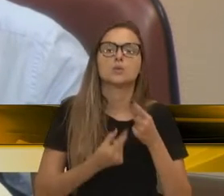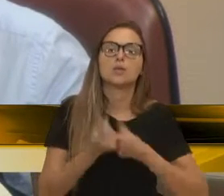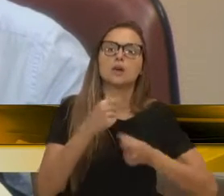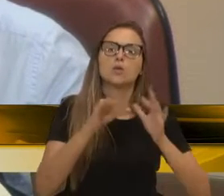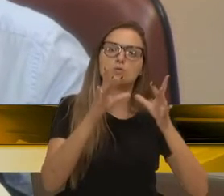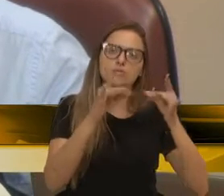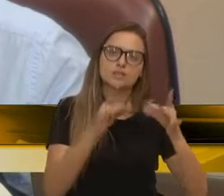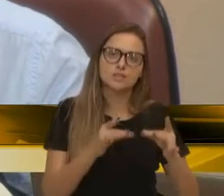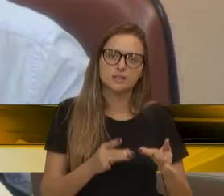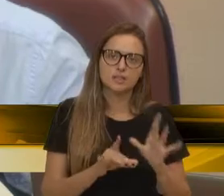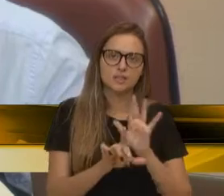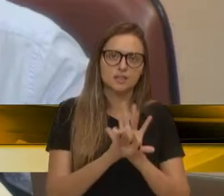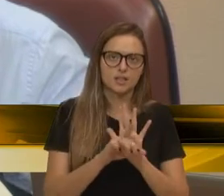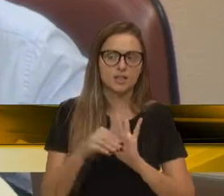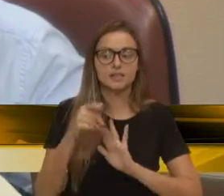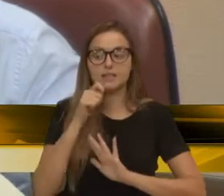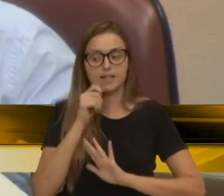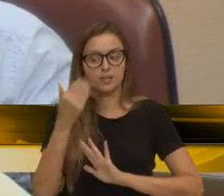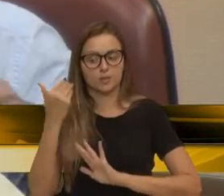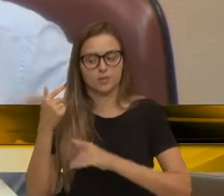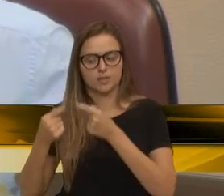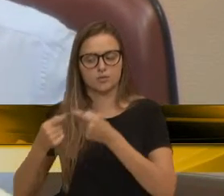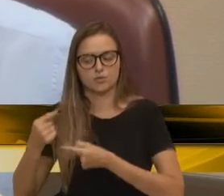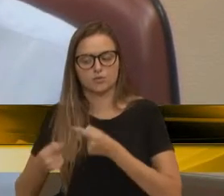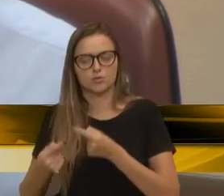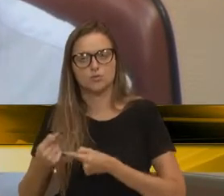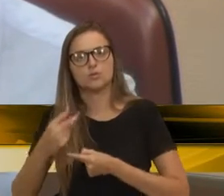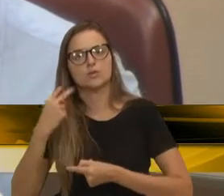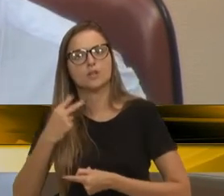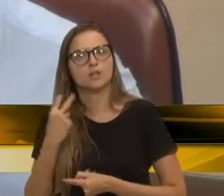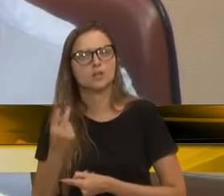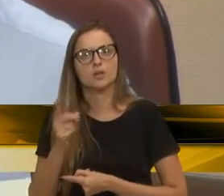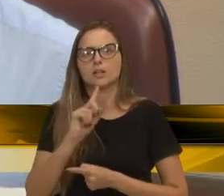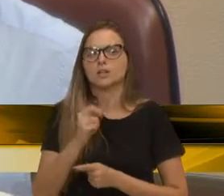que discutiu enquanto vereador não lhe agradam